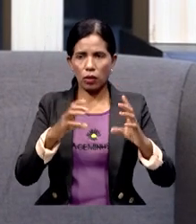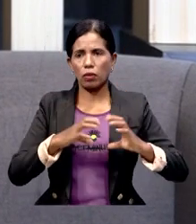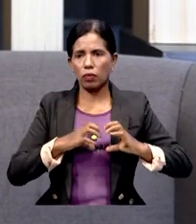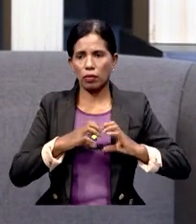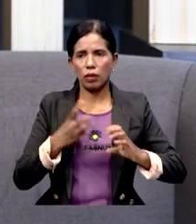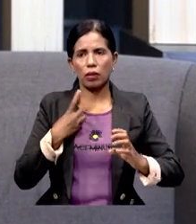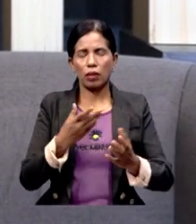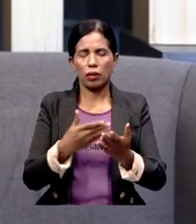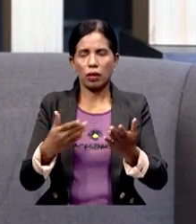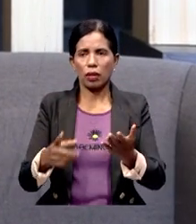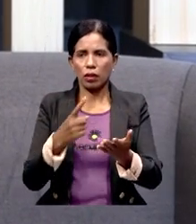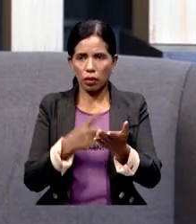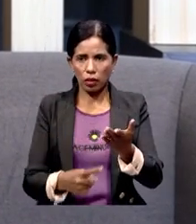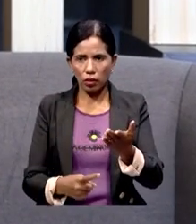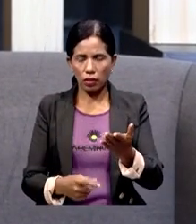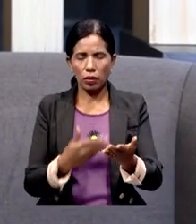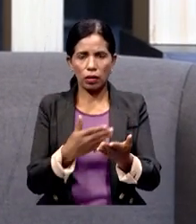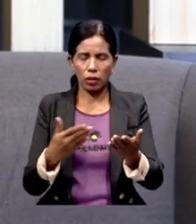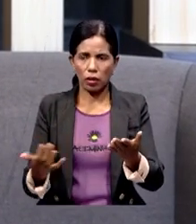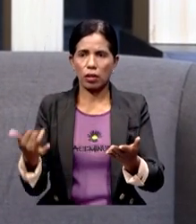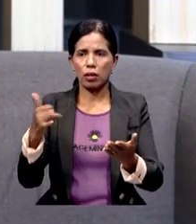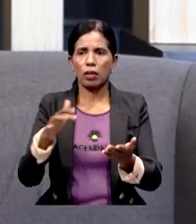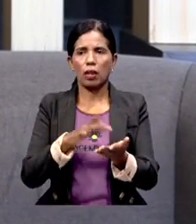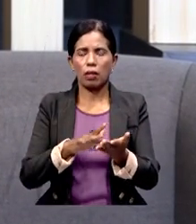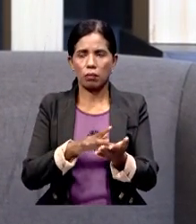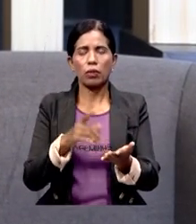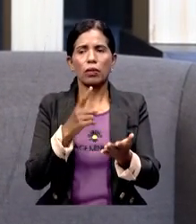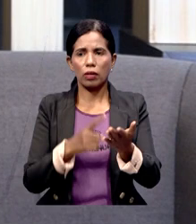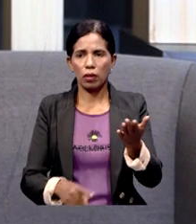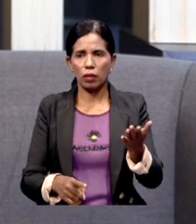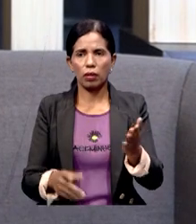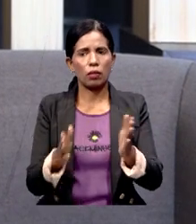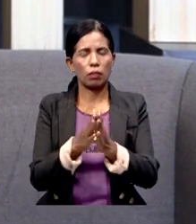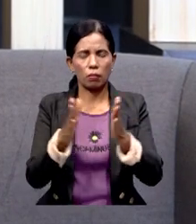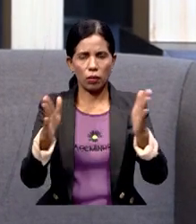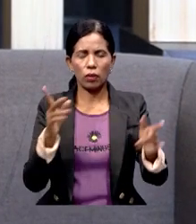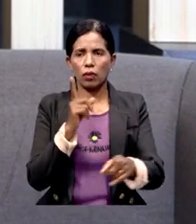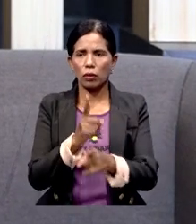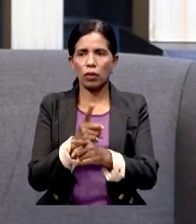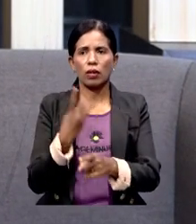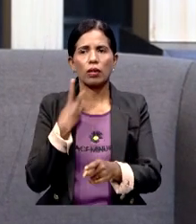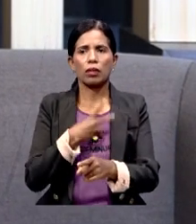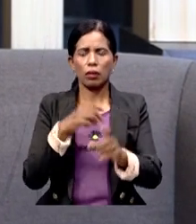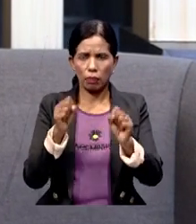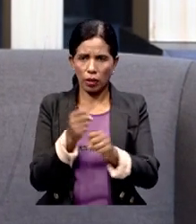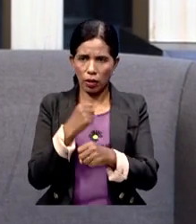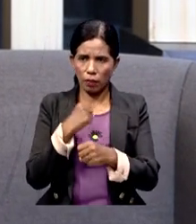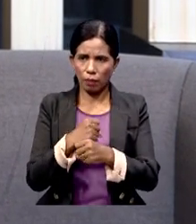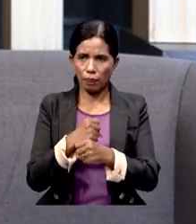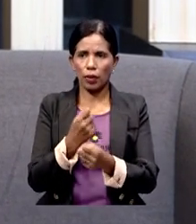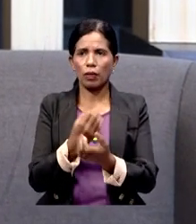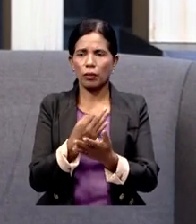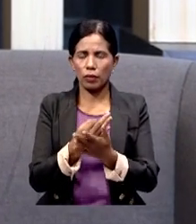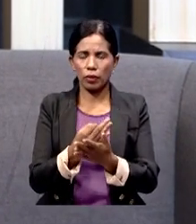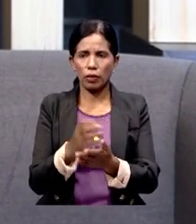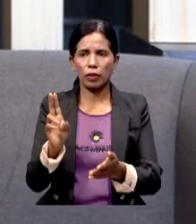em facilidade saída, equipamento saída, nem aí muro saída, né? Bote tempos, mas bem quando está level halo, ou se né, por exemplo,